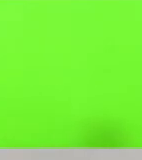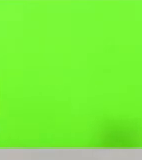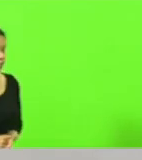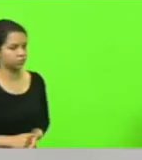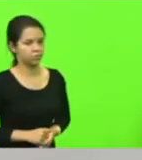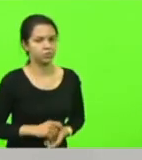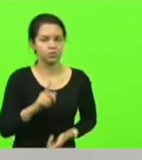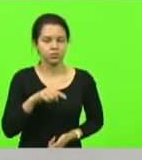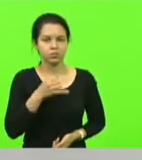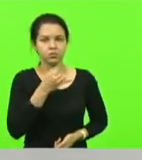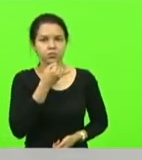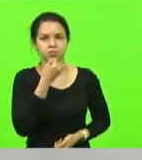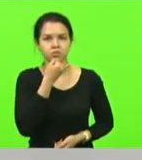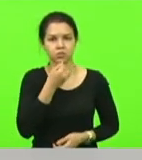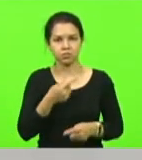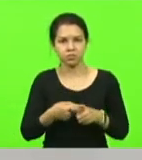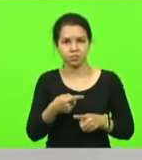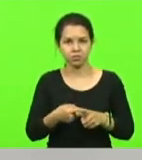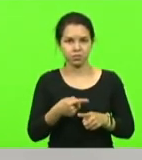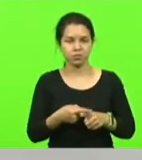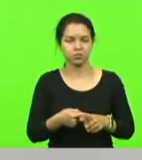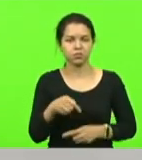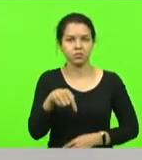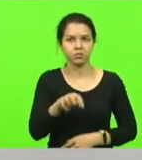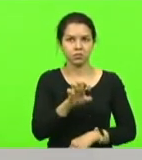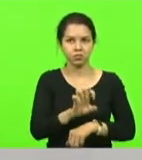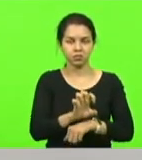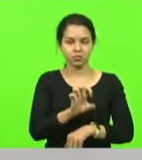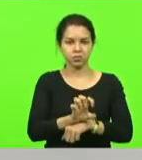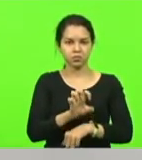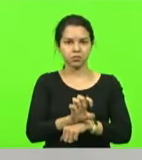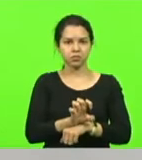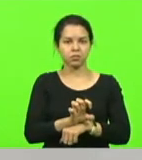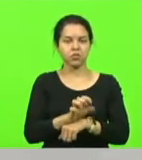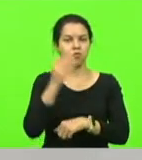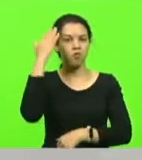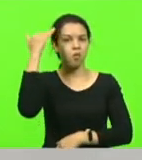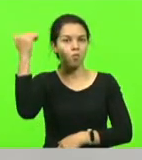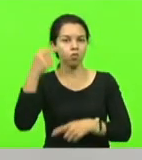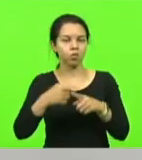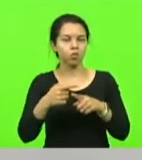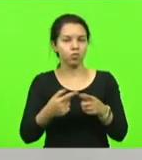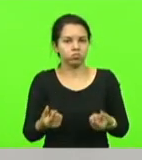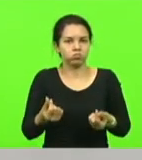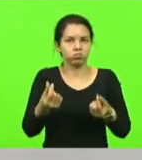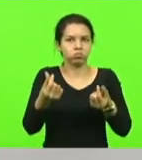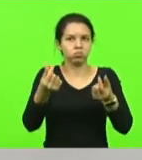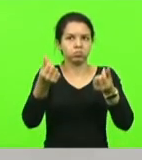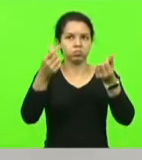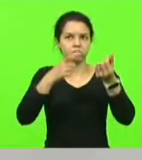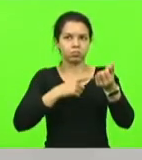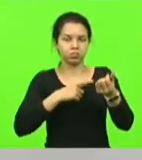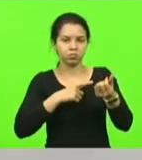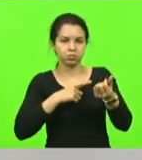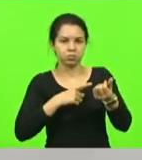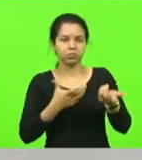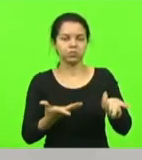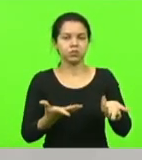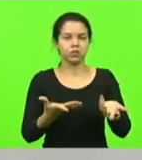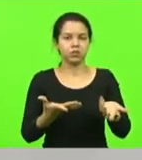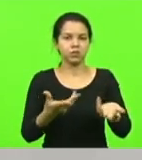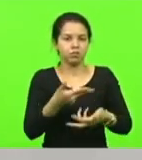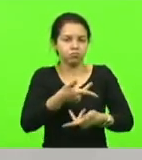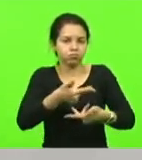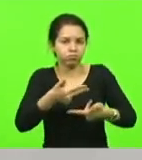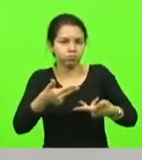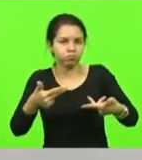porque o nosso Estado é conhecido pelas suas grandes riquezas, pelos potenciais, mas, no